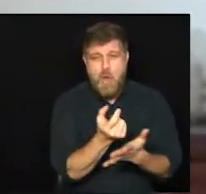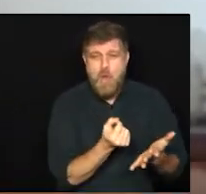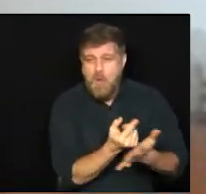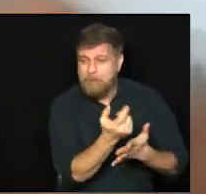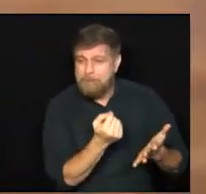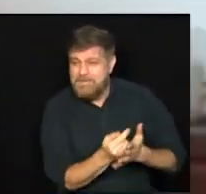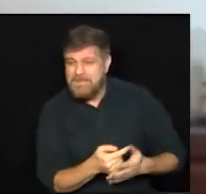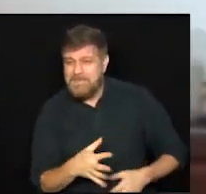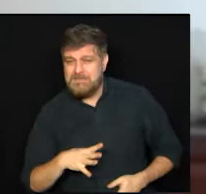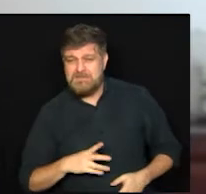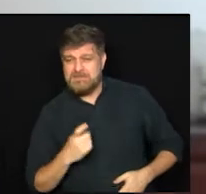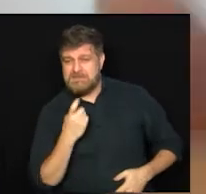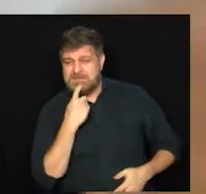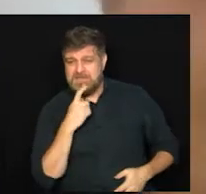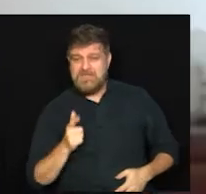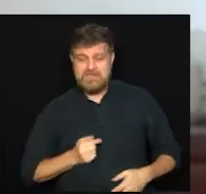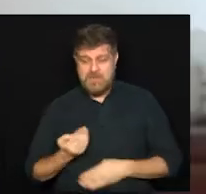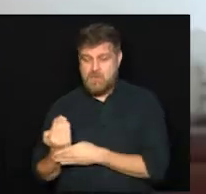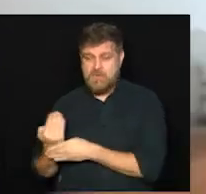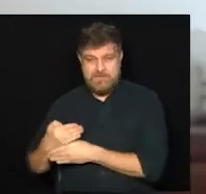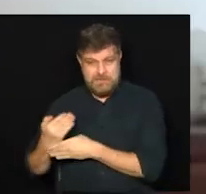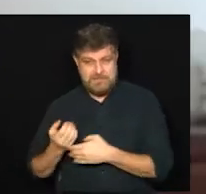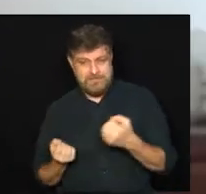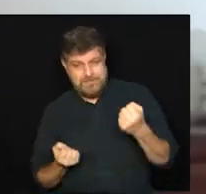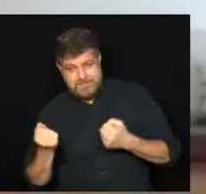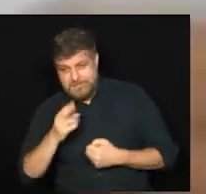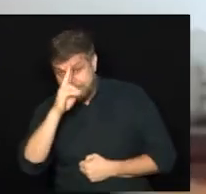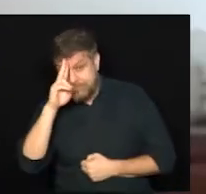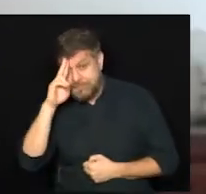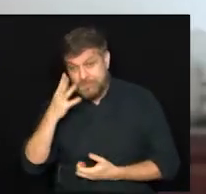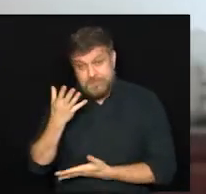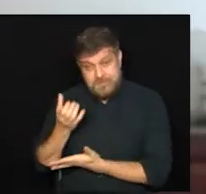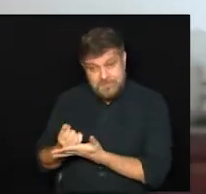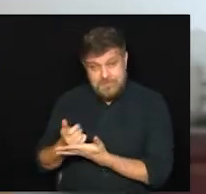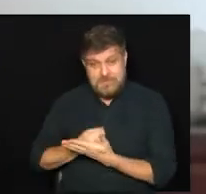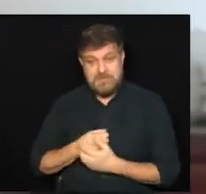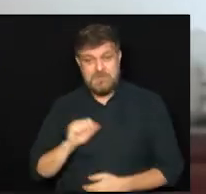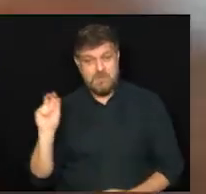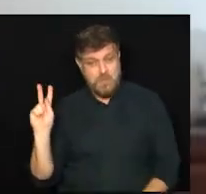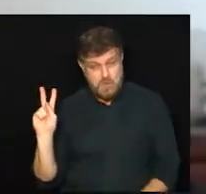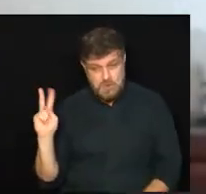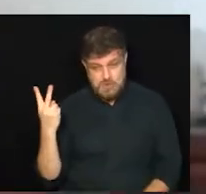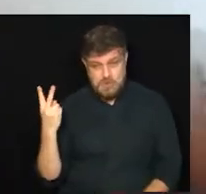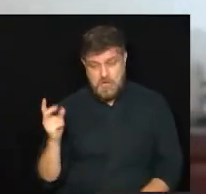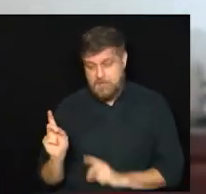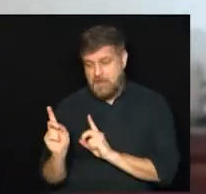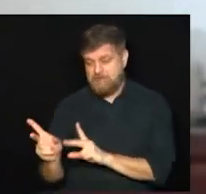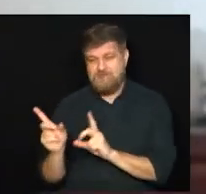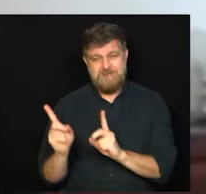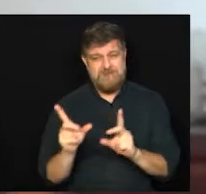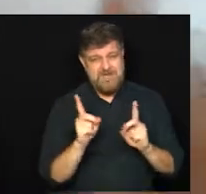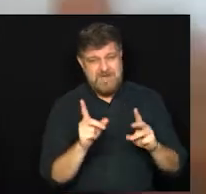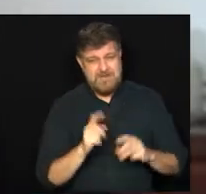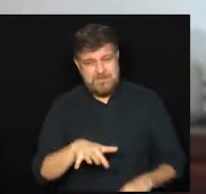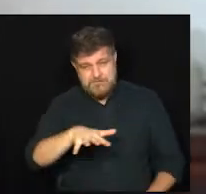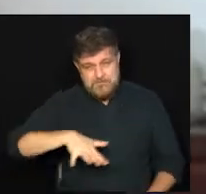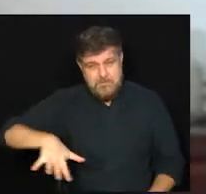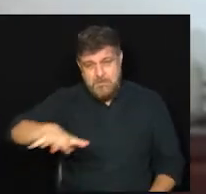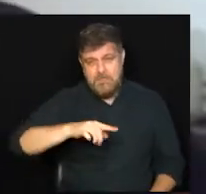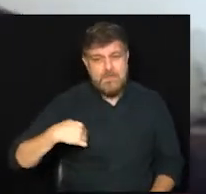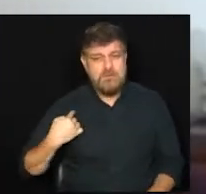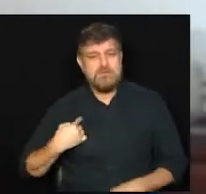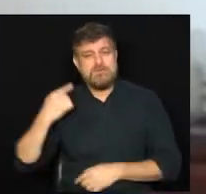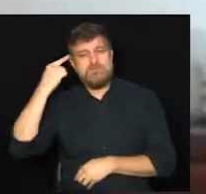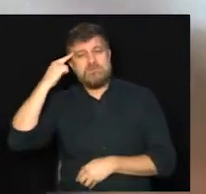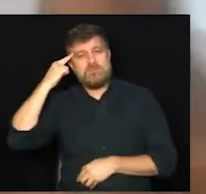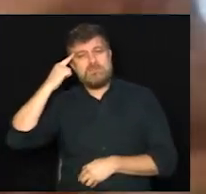município, é o taxista, é o Uber, é o shopping, enfim, todo esse setor. Quando nós vamos